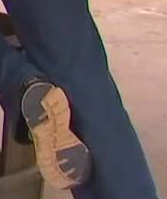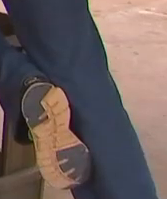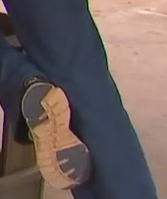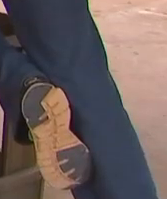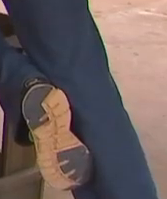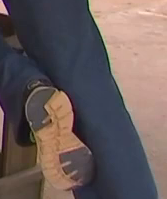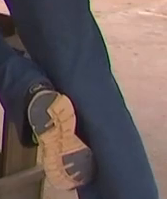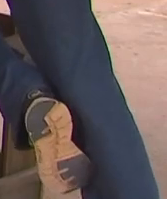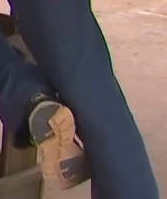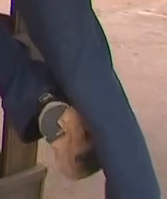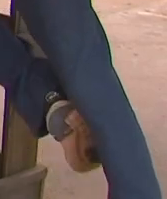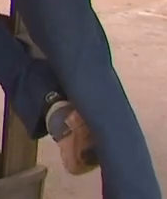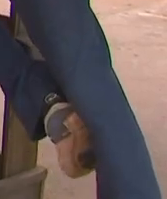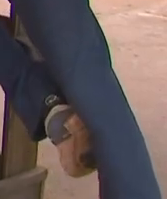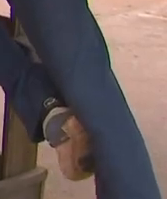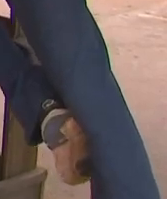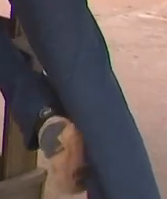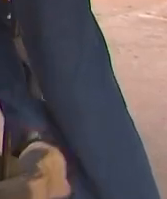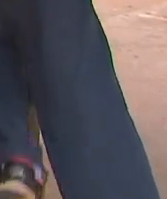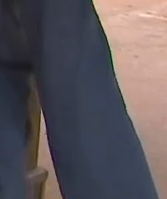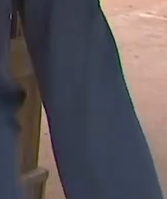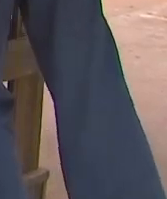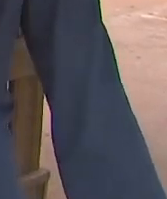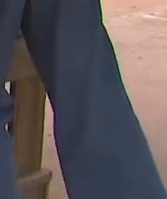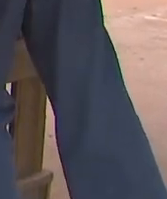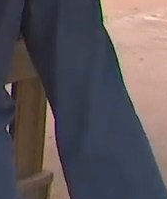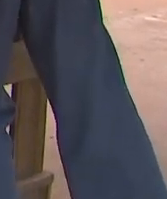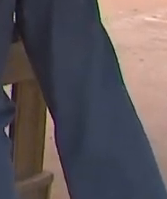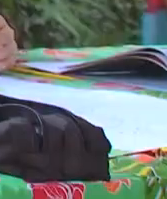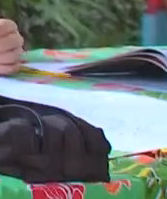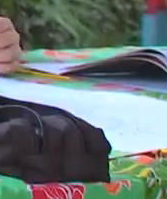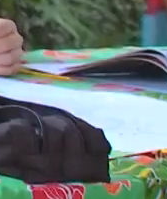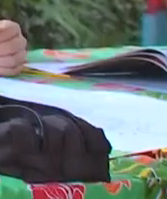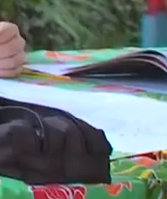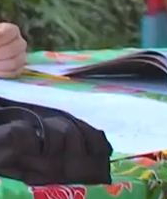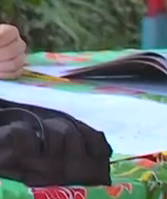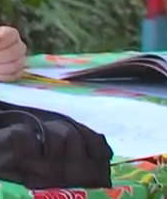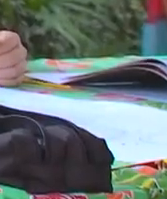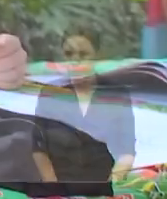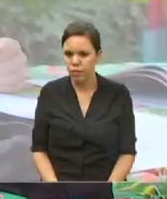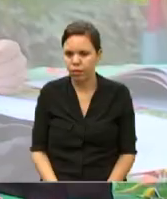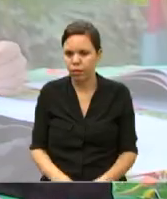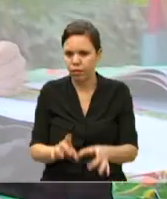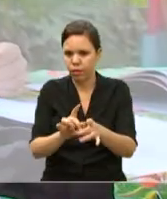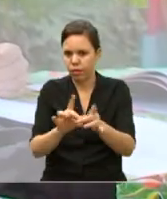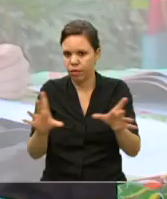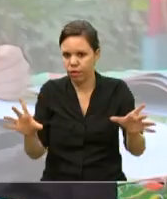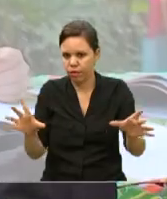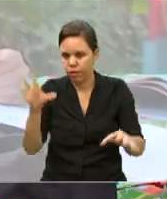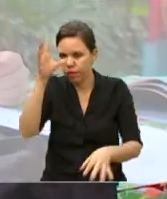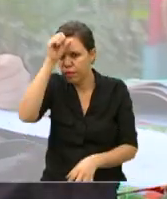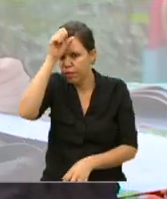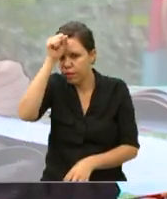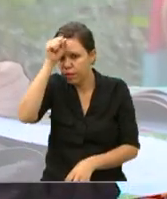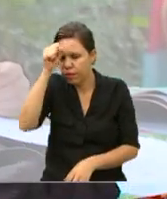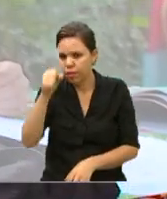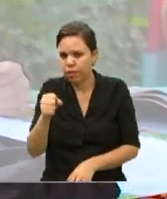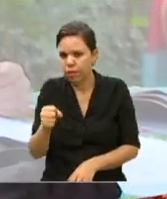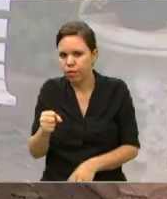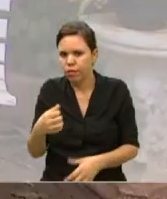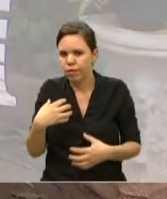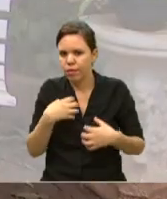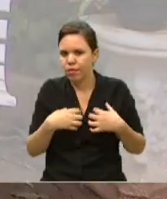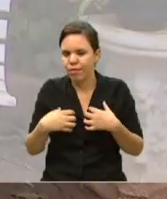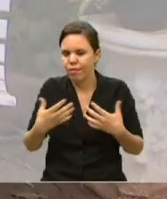finge que tá bem para poder vir para a escola. Aqui é uma escola, eu gosto muito daqui. E aqui tem